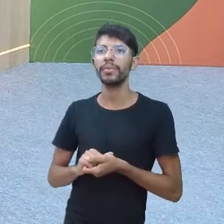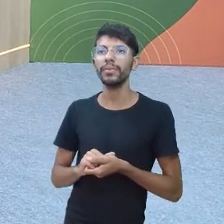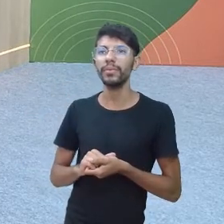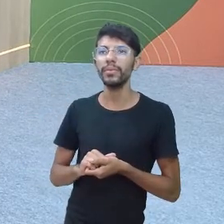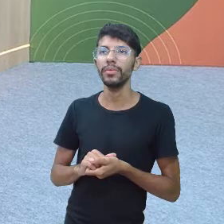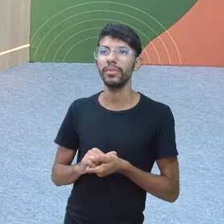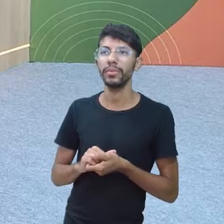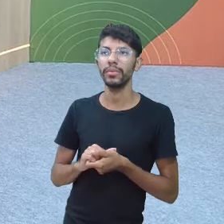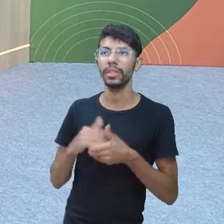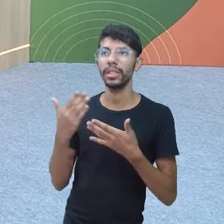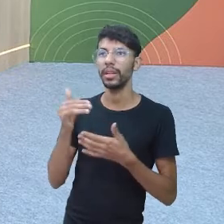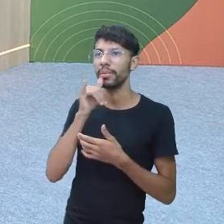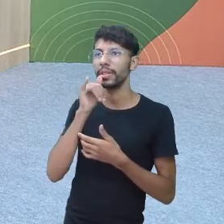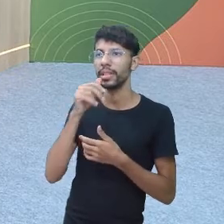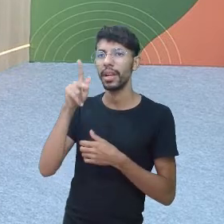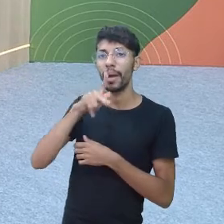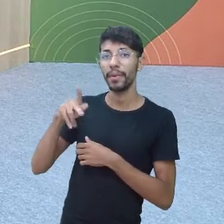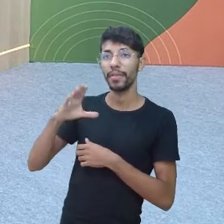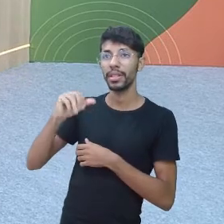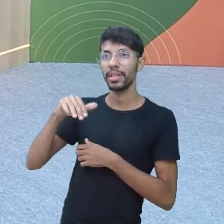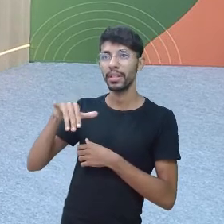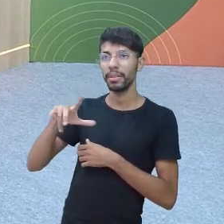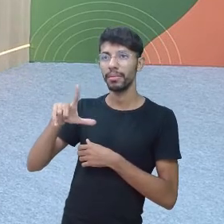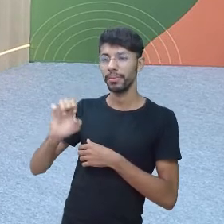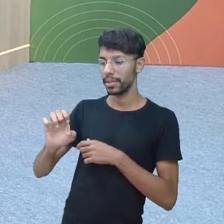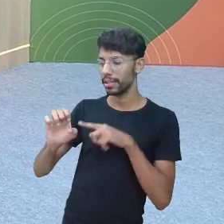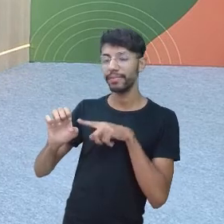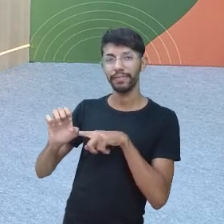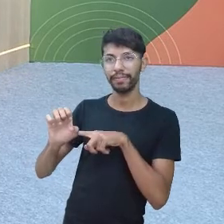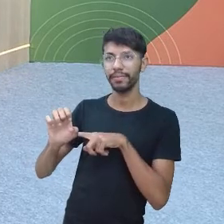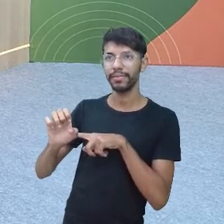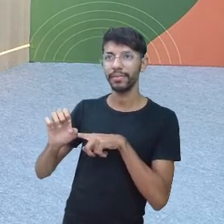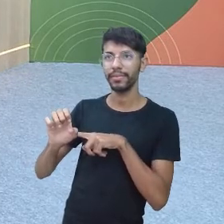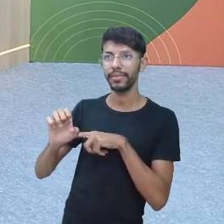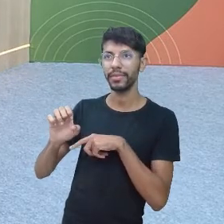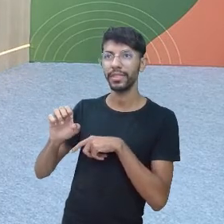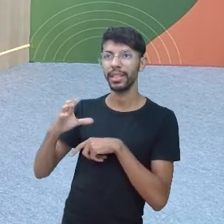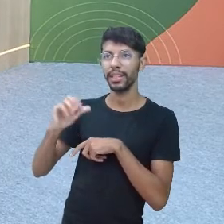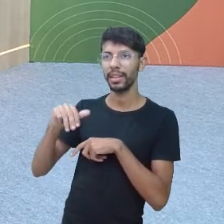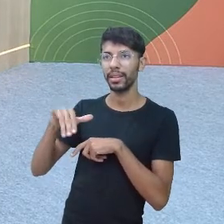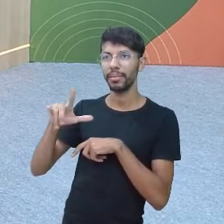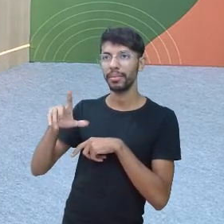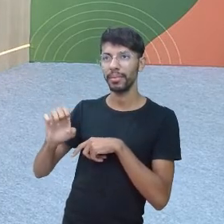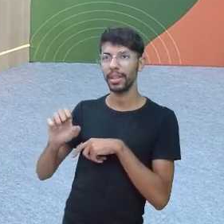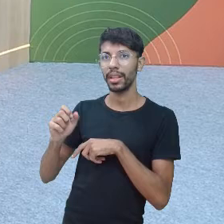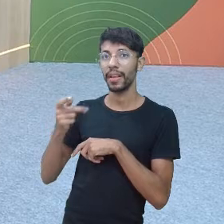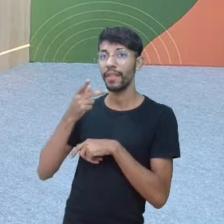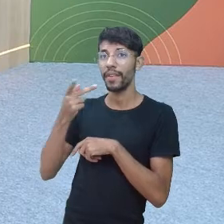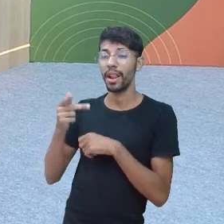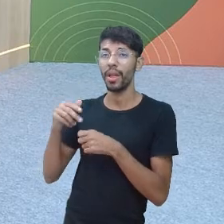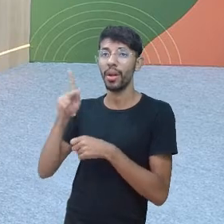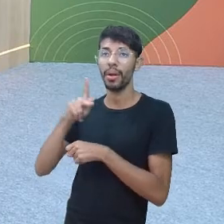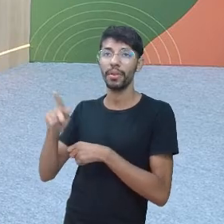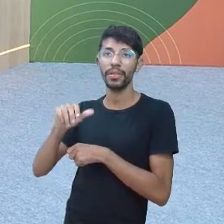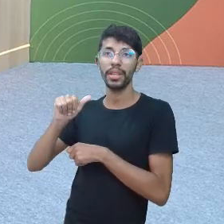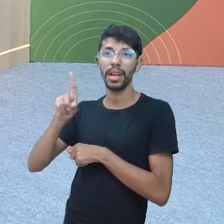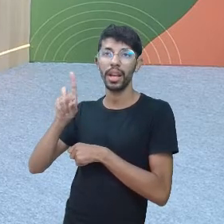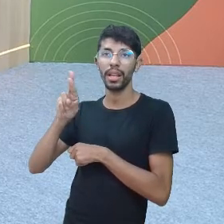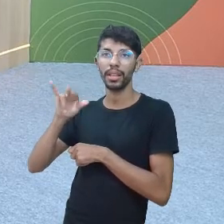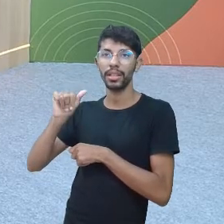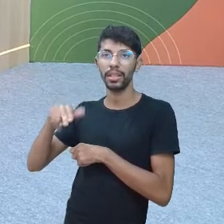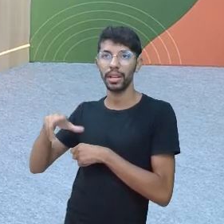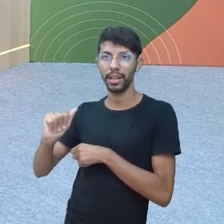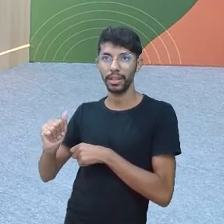falo aqui, a professora Camille, lembra dela, que dá aula para vocês na quinta-feira. Camille falou com a professora Adriana, que também dá aula para